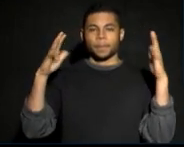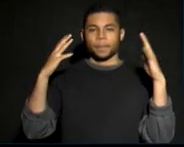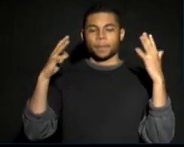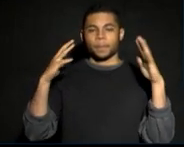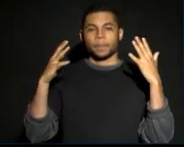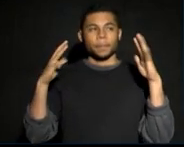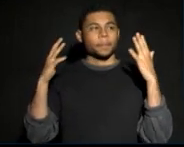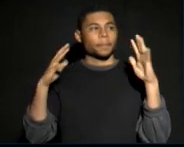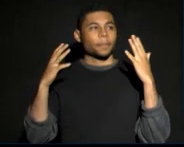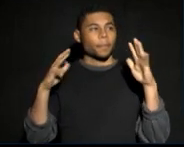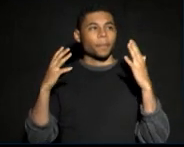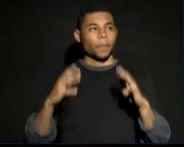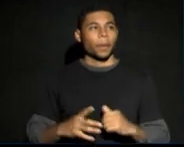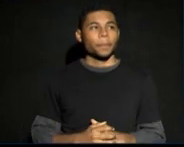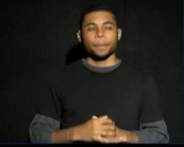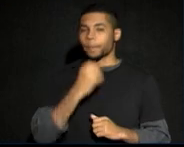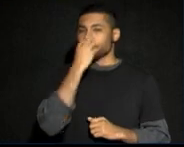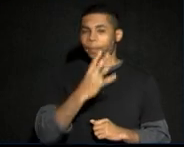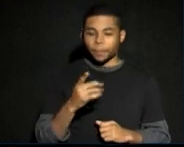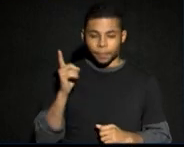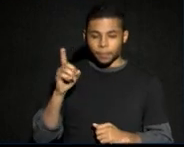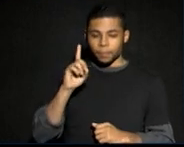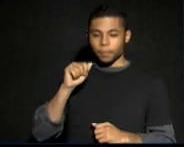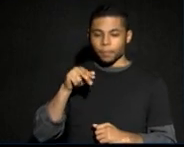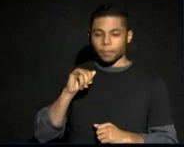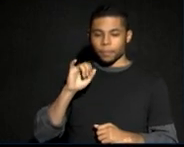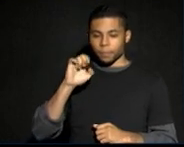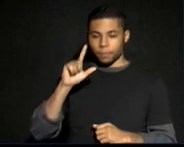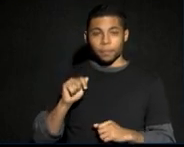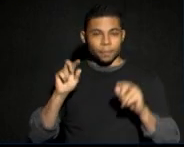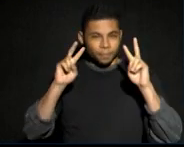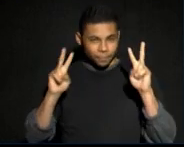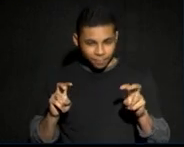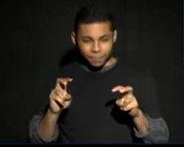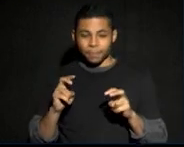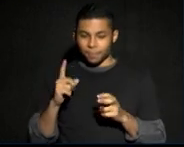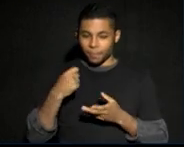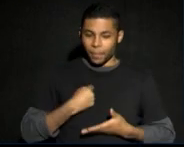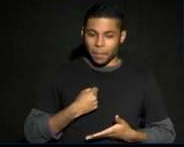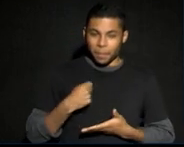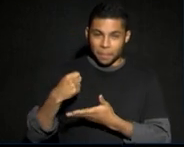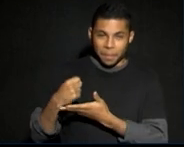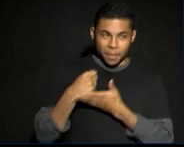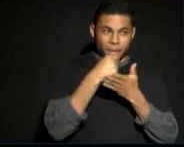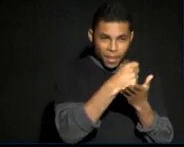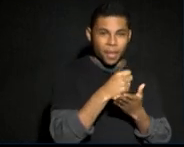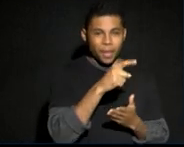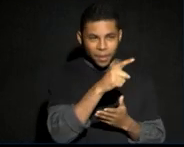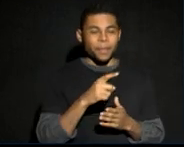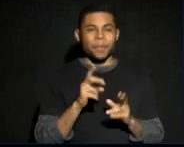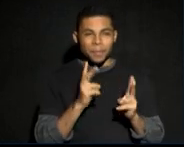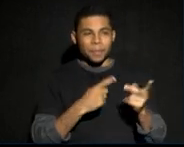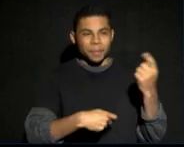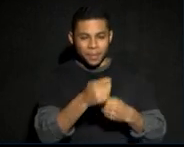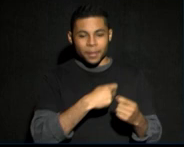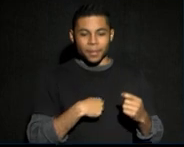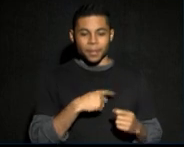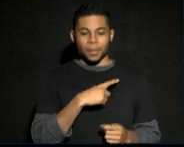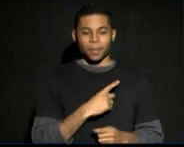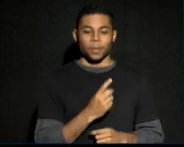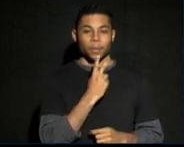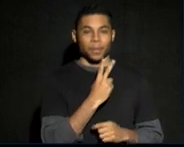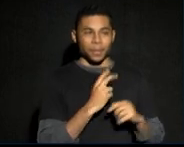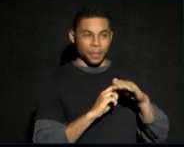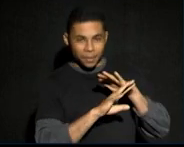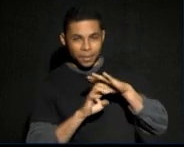a Daniela me leva o shopping financeiro lá para casa que eu tô com duas Startup que tá com cachimbo é muito alto cara